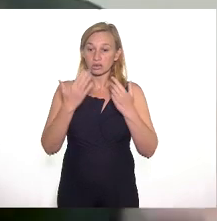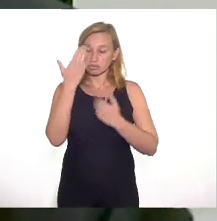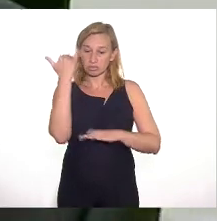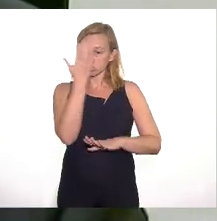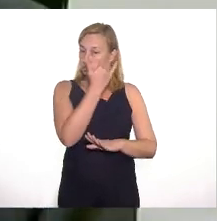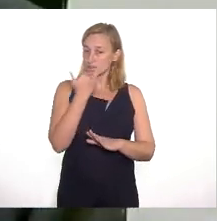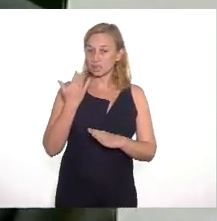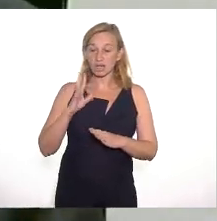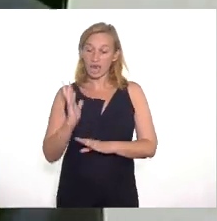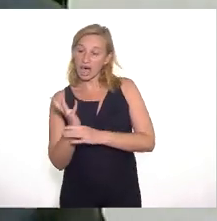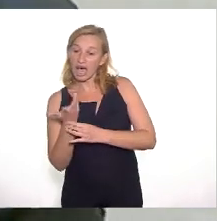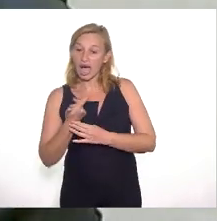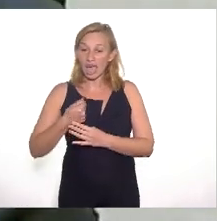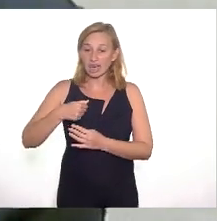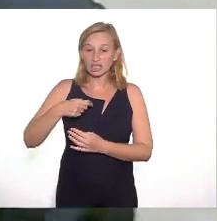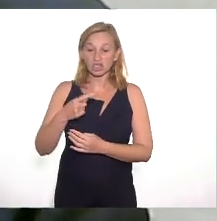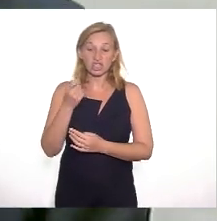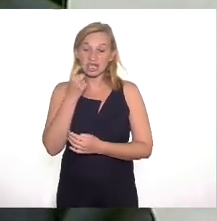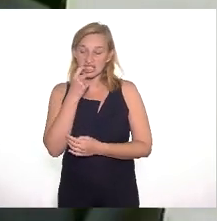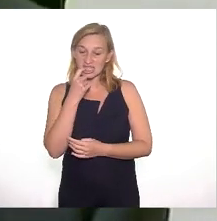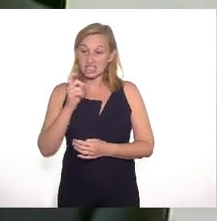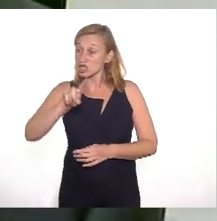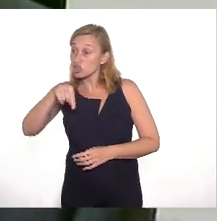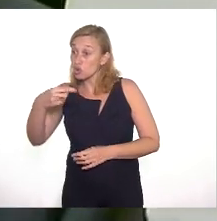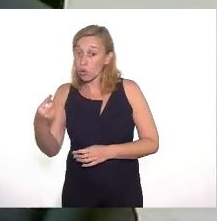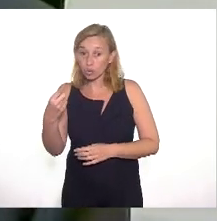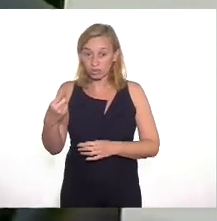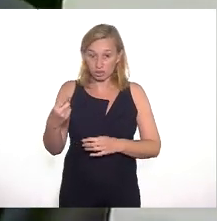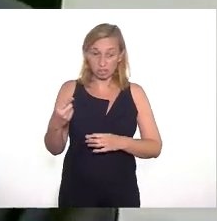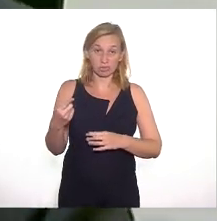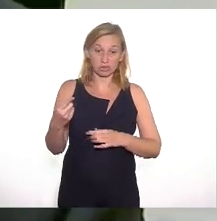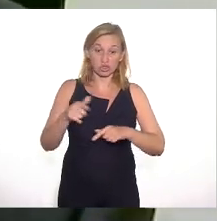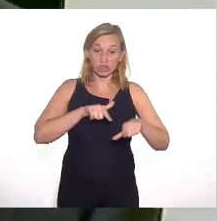maquiadores, artistas plásticos, enfim, e tantas outras